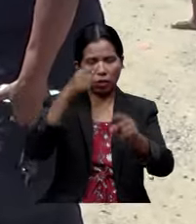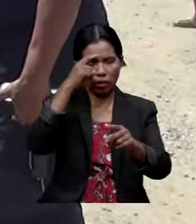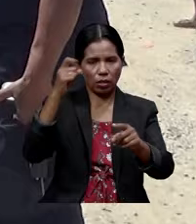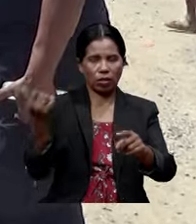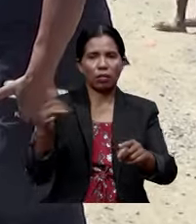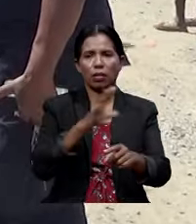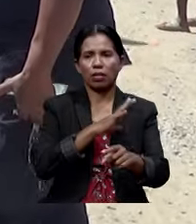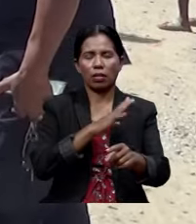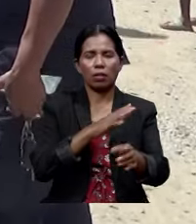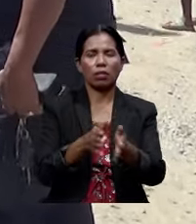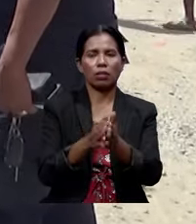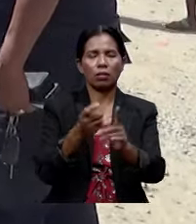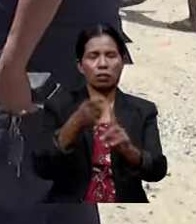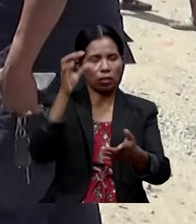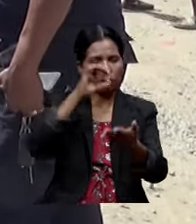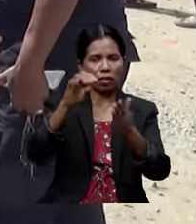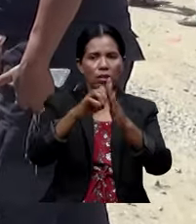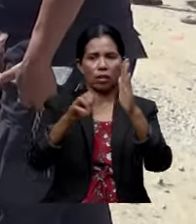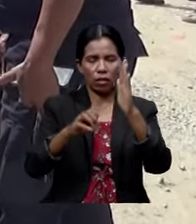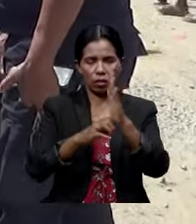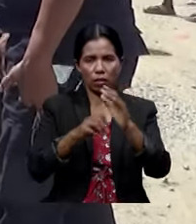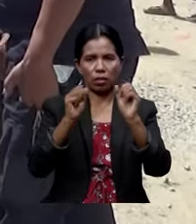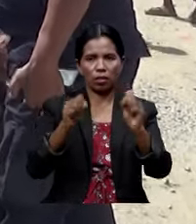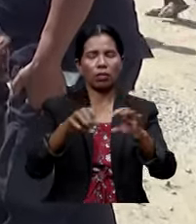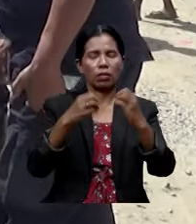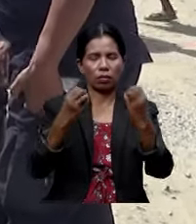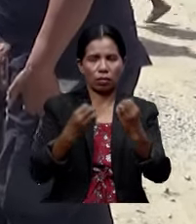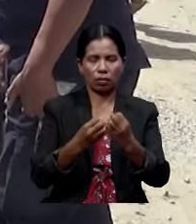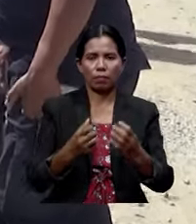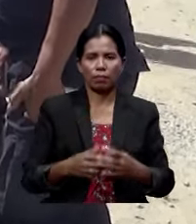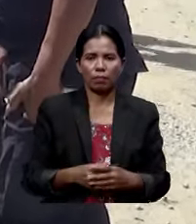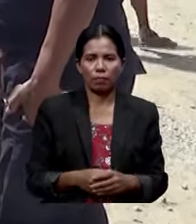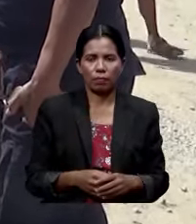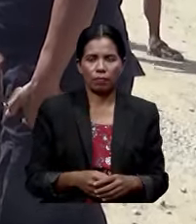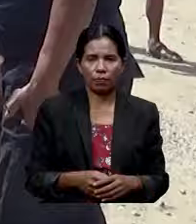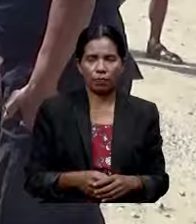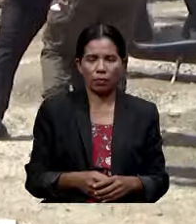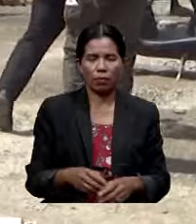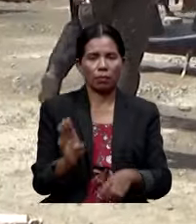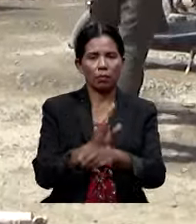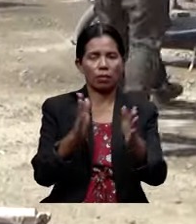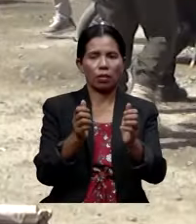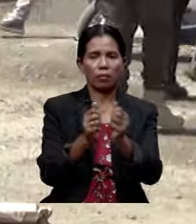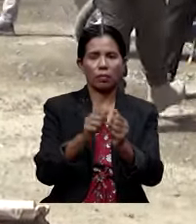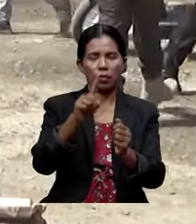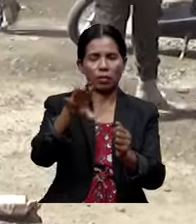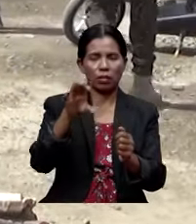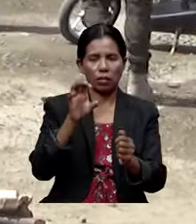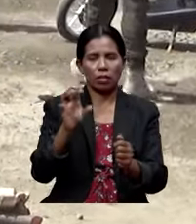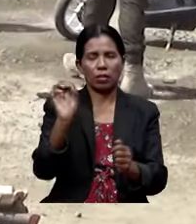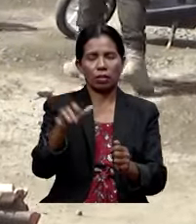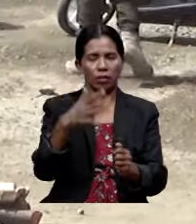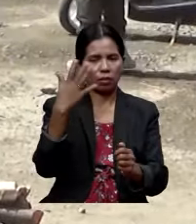se reconfirmação o secretário estado toponímia na organização urbana. Vendedor ia tastol hamutu katu sida sanol resin